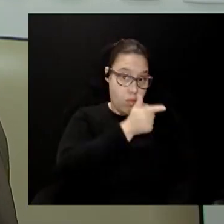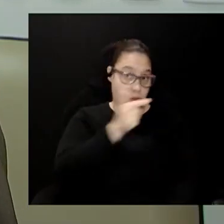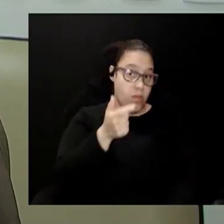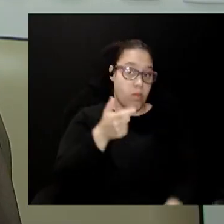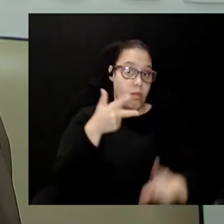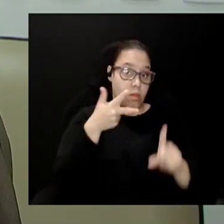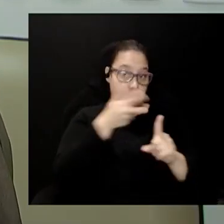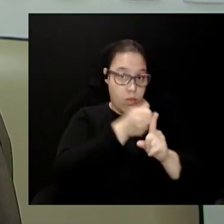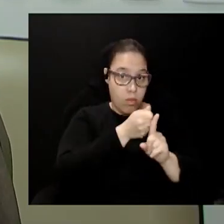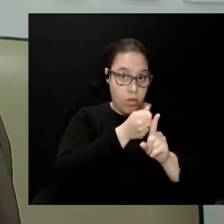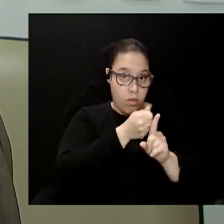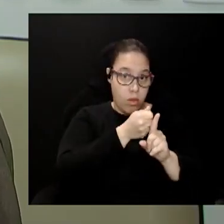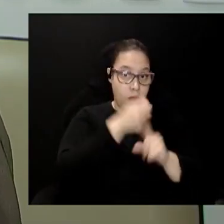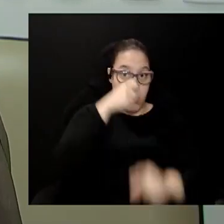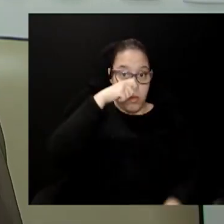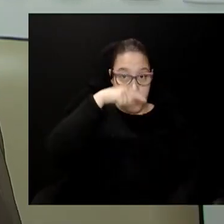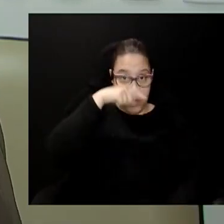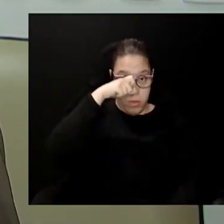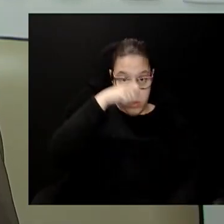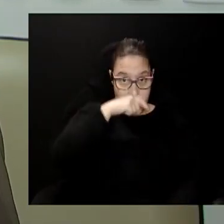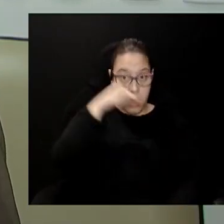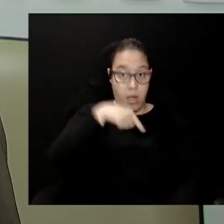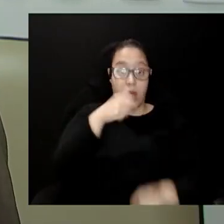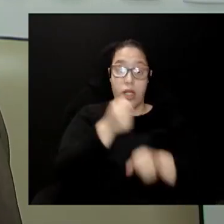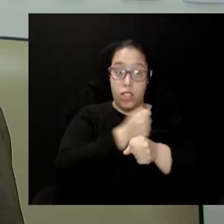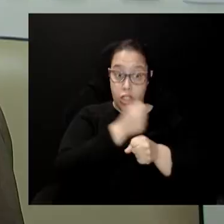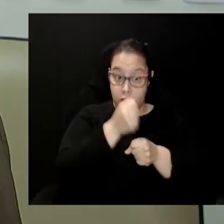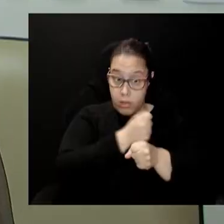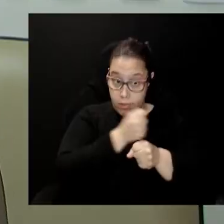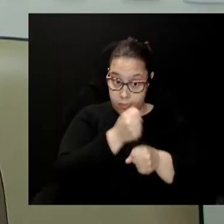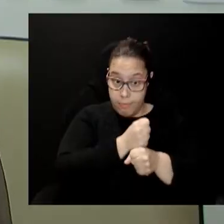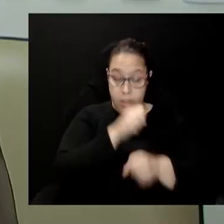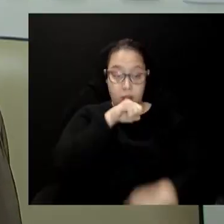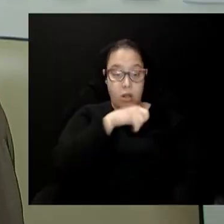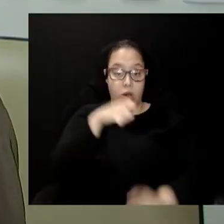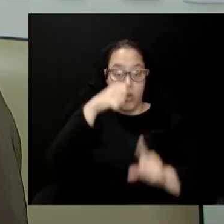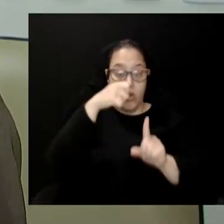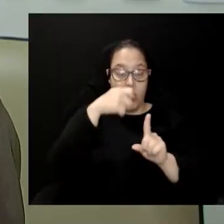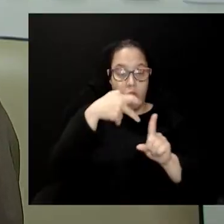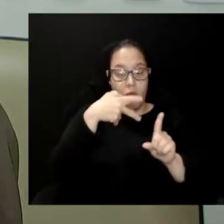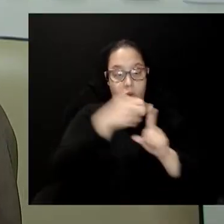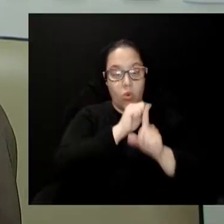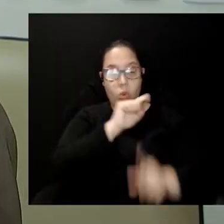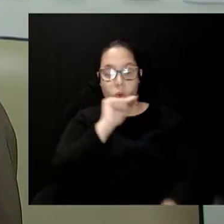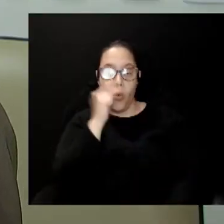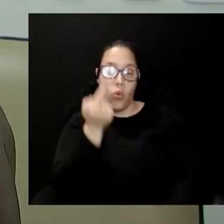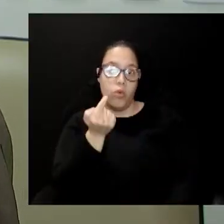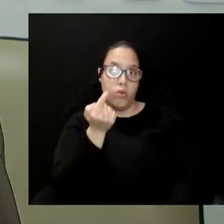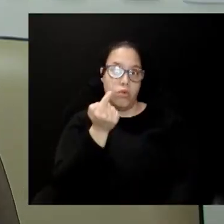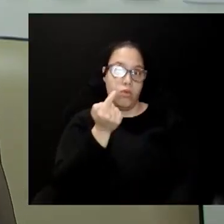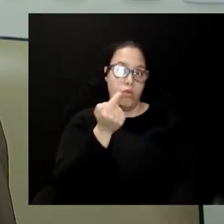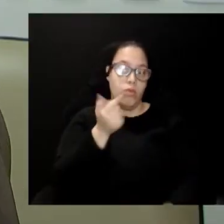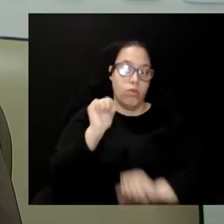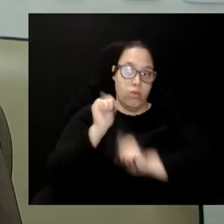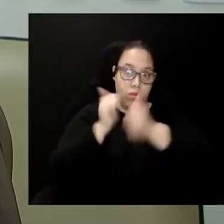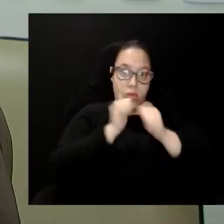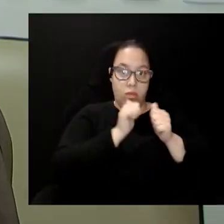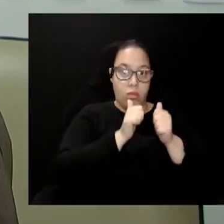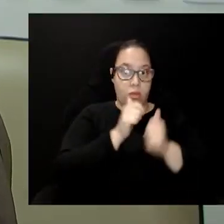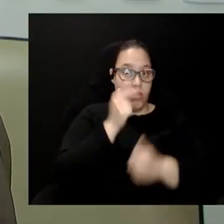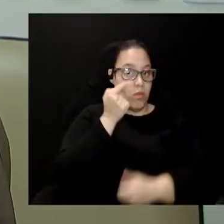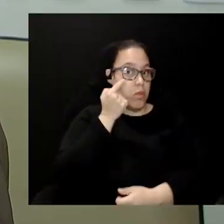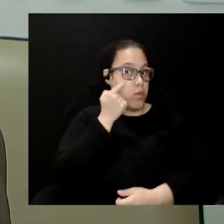da gripe ainda neste ano. E se tomou outras vacinas, no momento da triagem nós vamos avaliar. Então esse é o